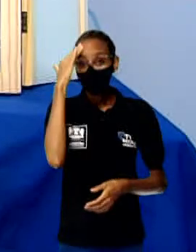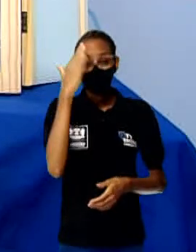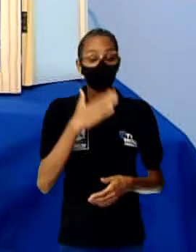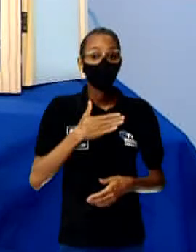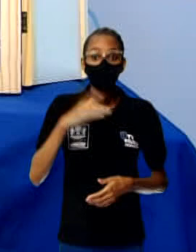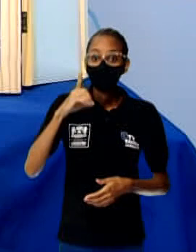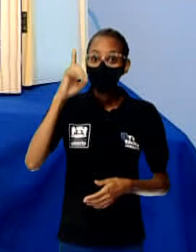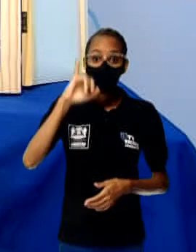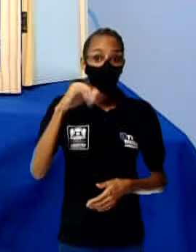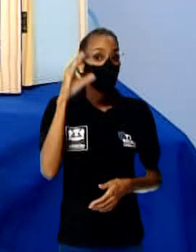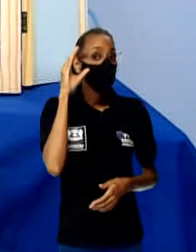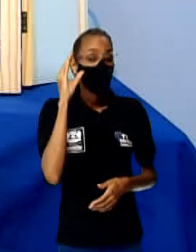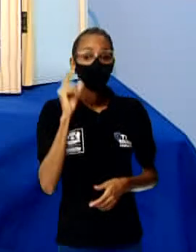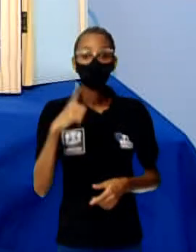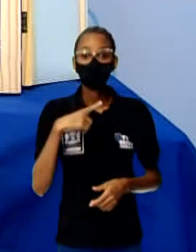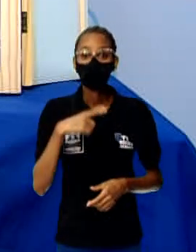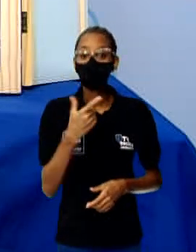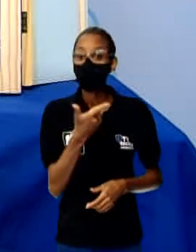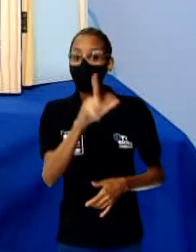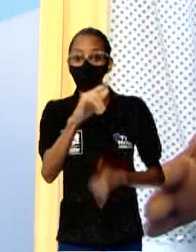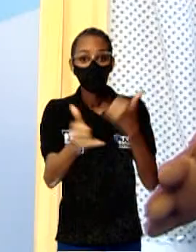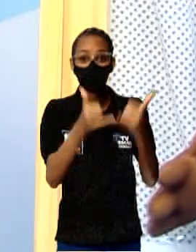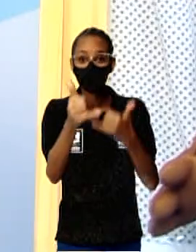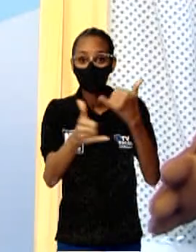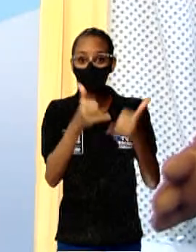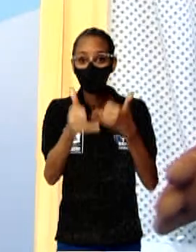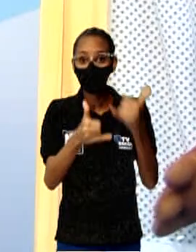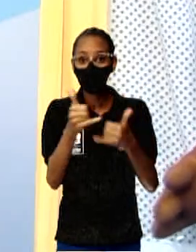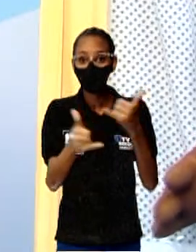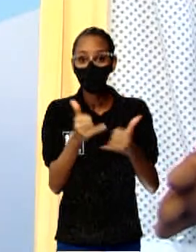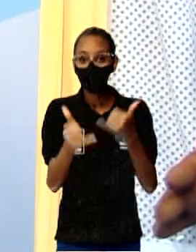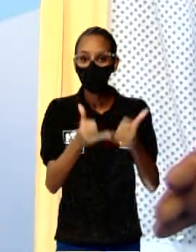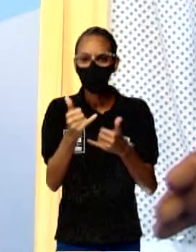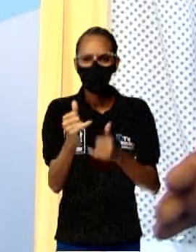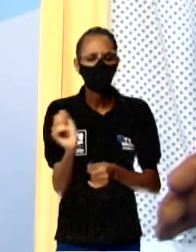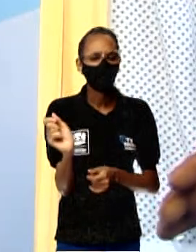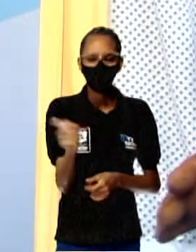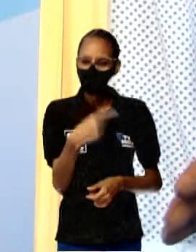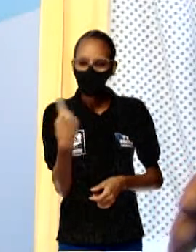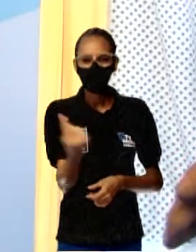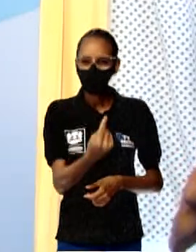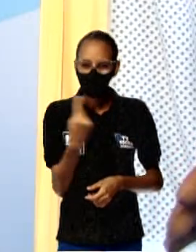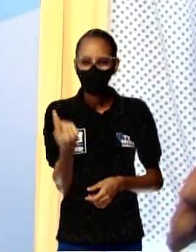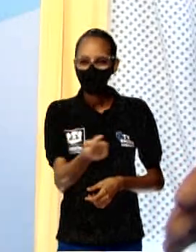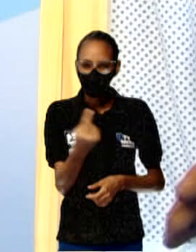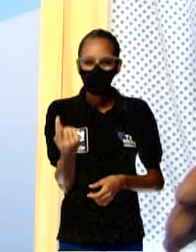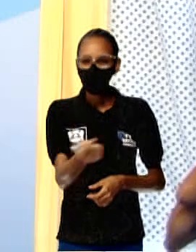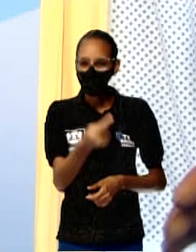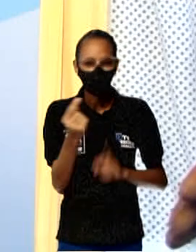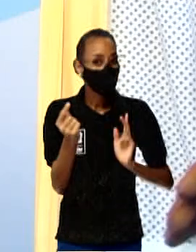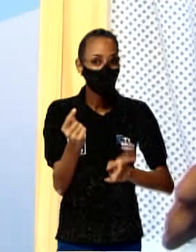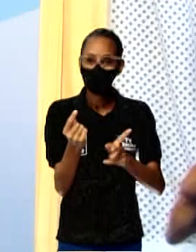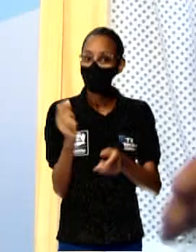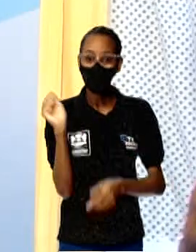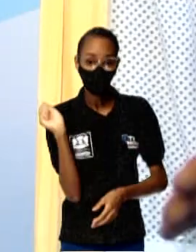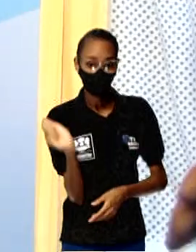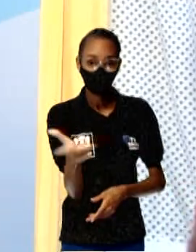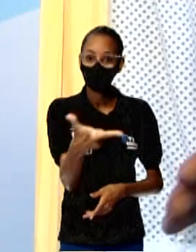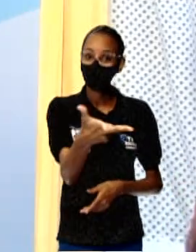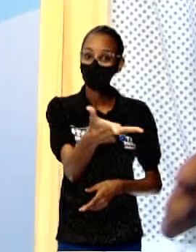o próximo brinquedo eles gira gira gira gira gira gira gira sem parar